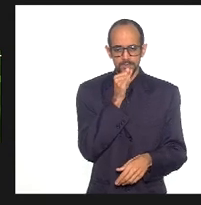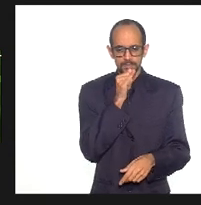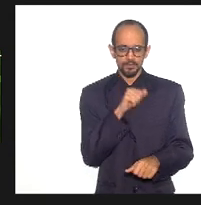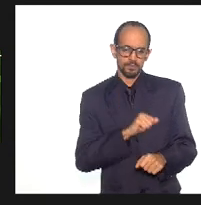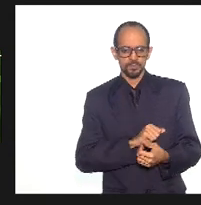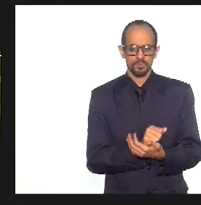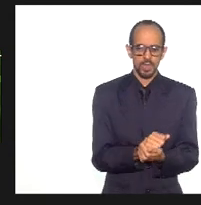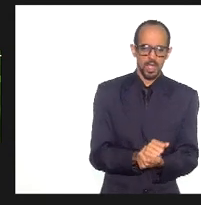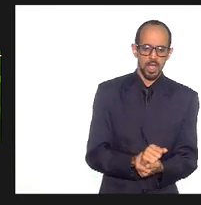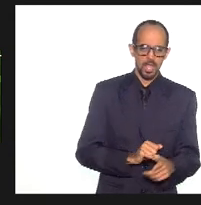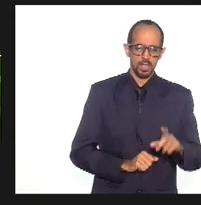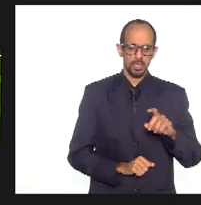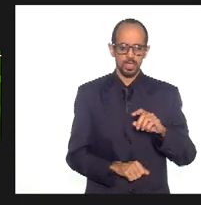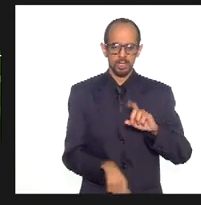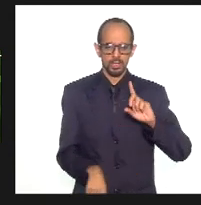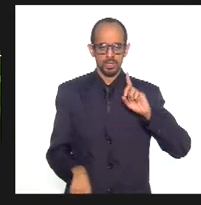1,